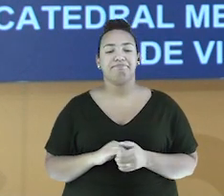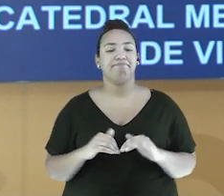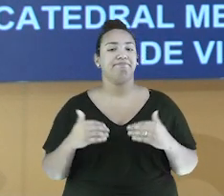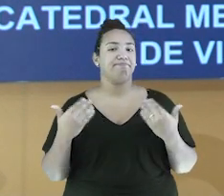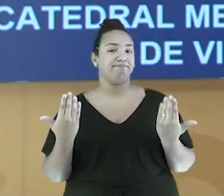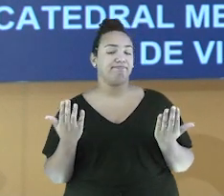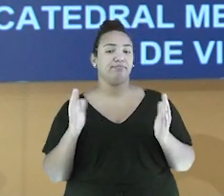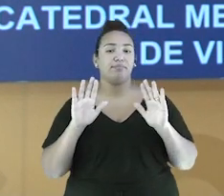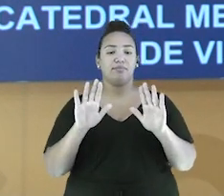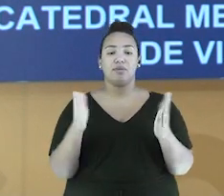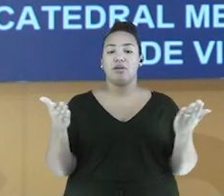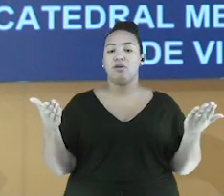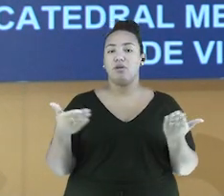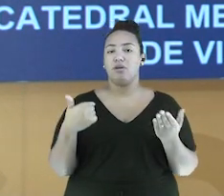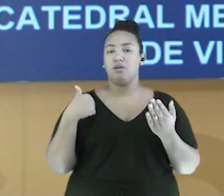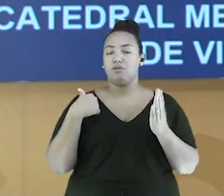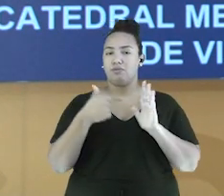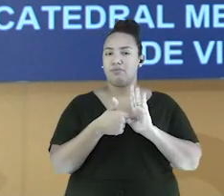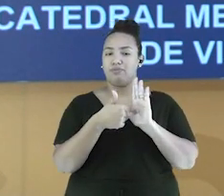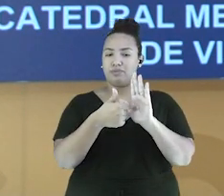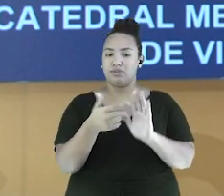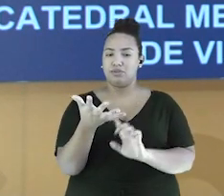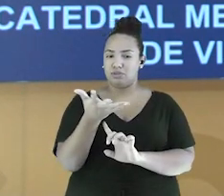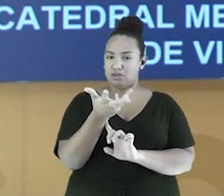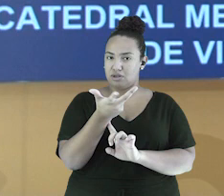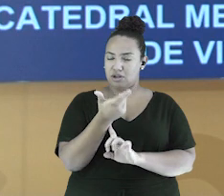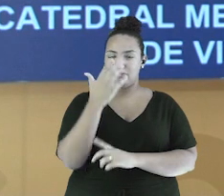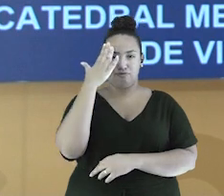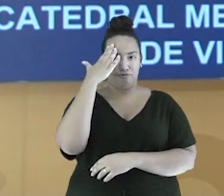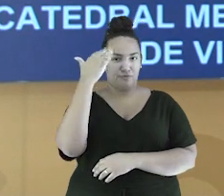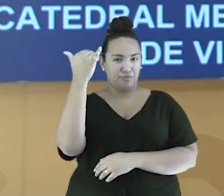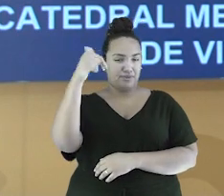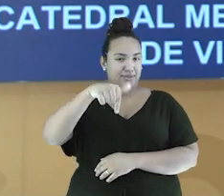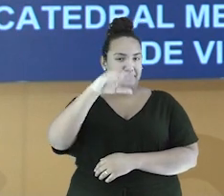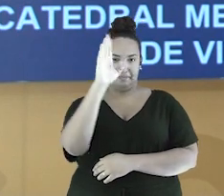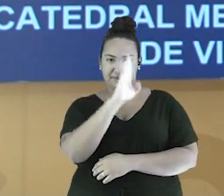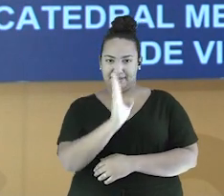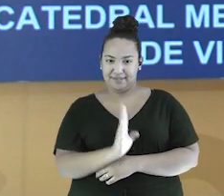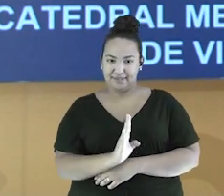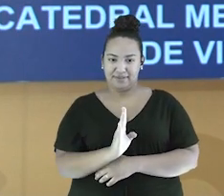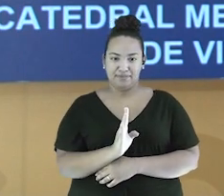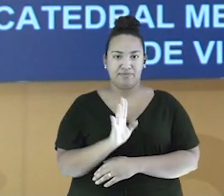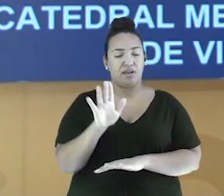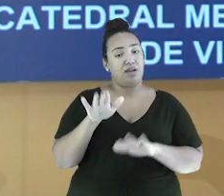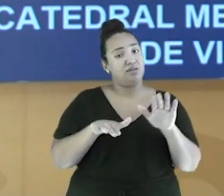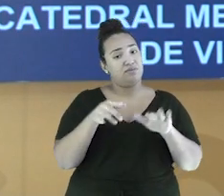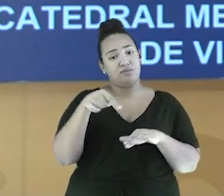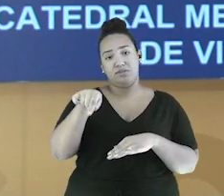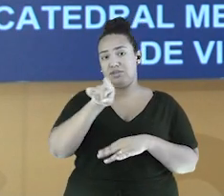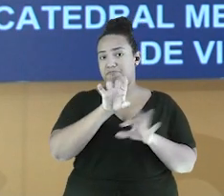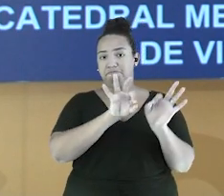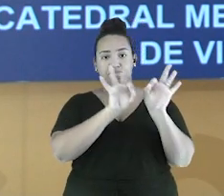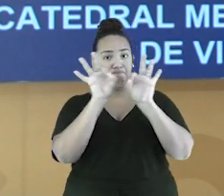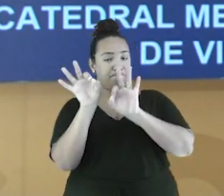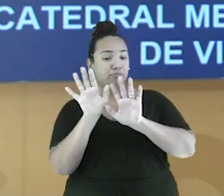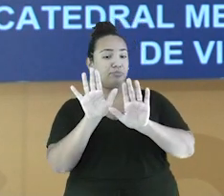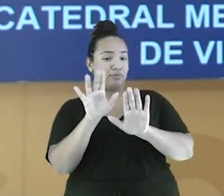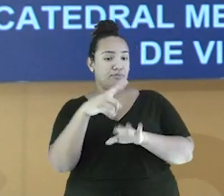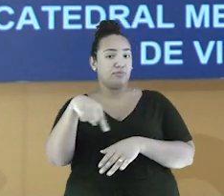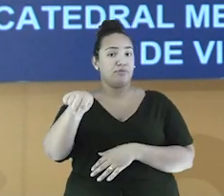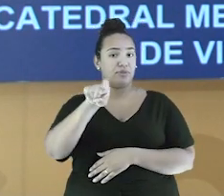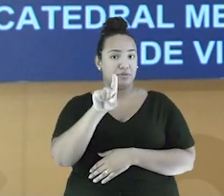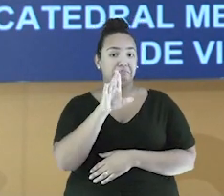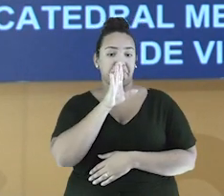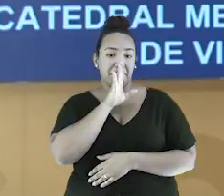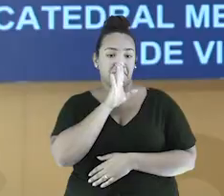agora eu vou falar de um tipo de obra de arte que é muito popular no Brasil. Talvez vocês não assistam, mas com certeza conhecem.